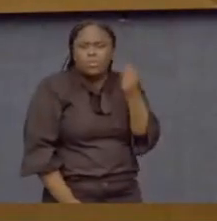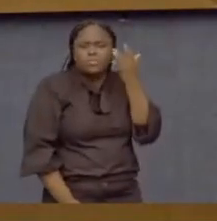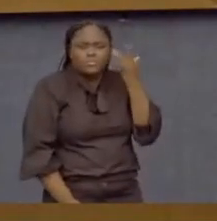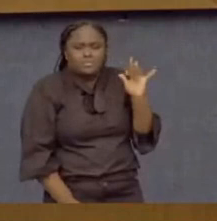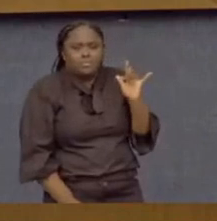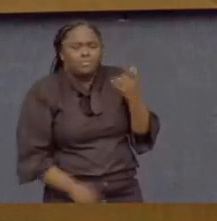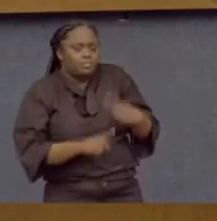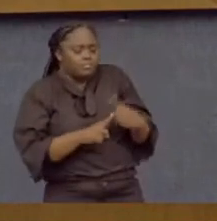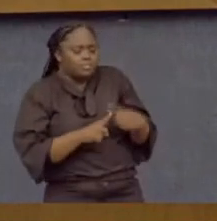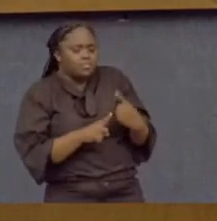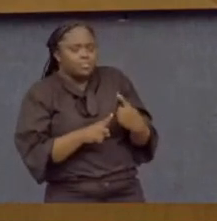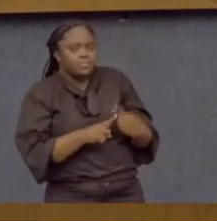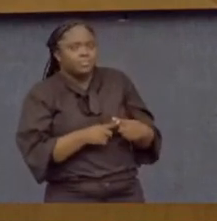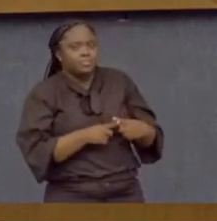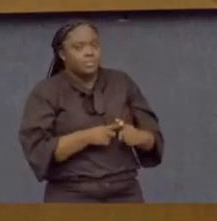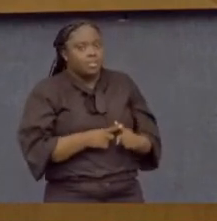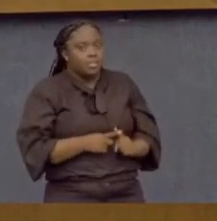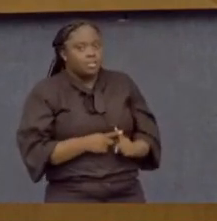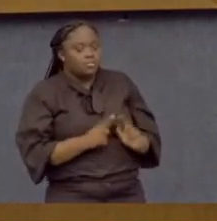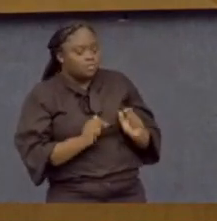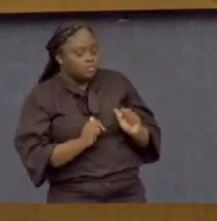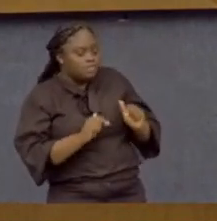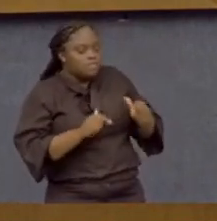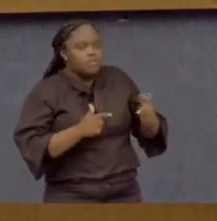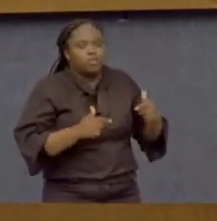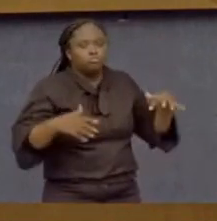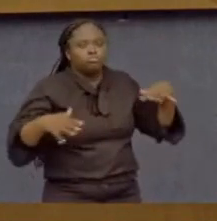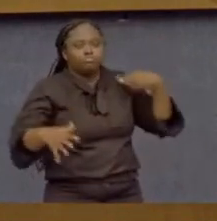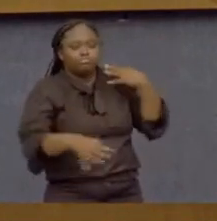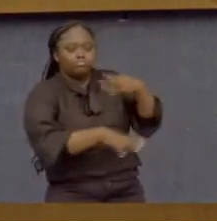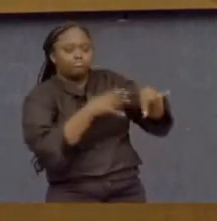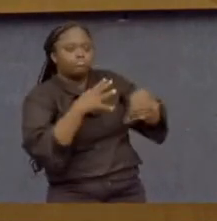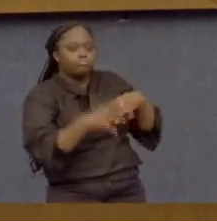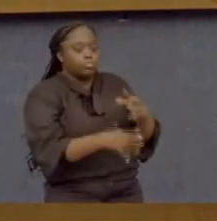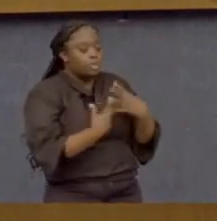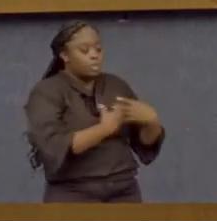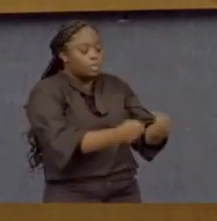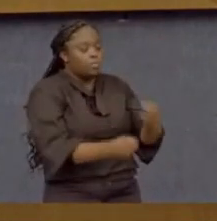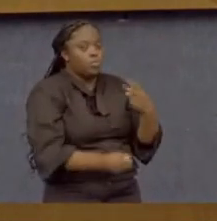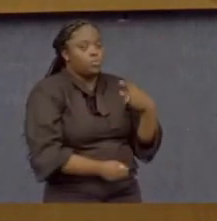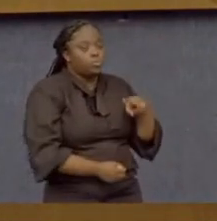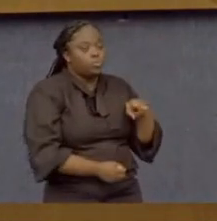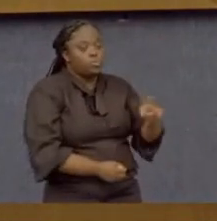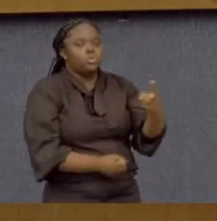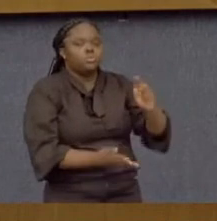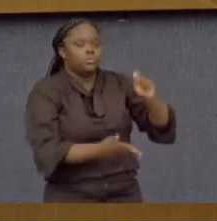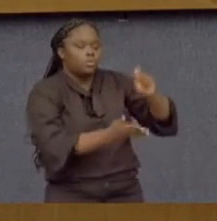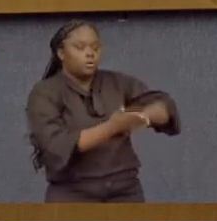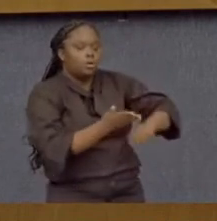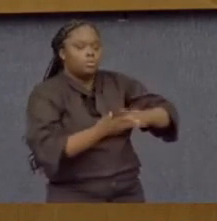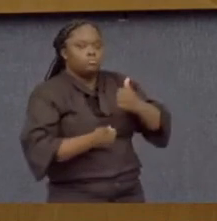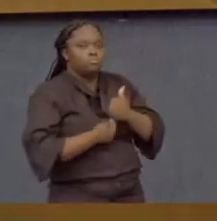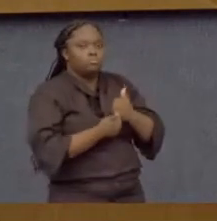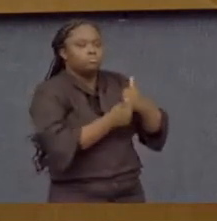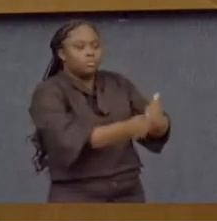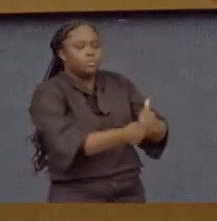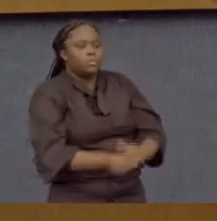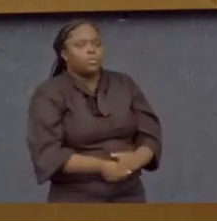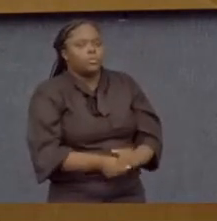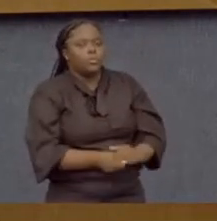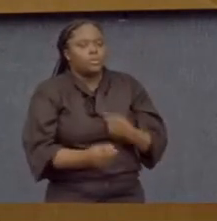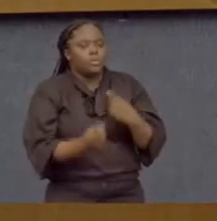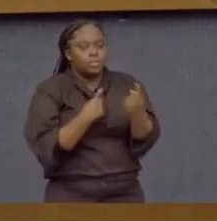que o senhor fez um grande estardalhaço quando recebeu 2.000 assinaturas de apoio àquela